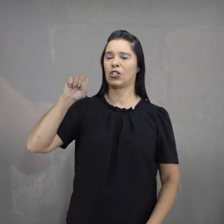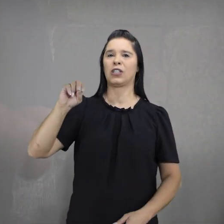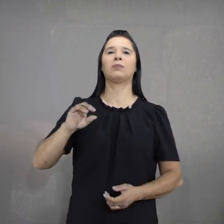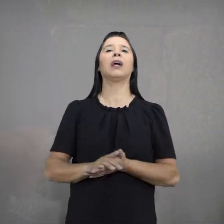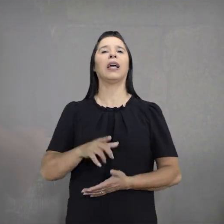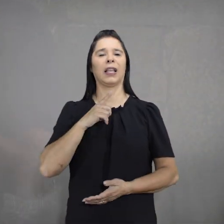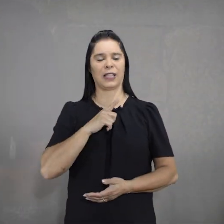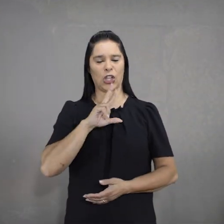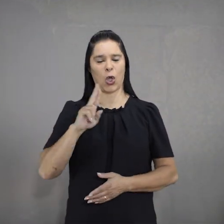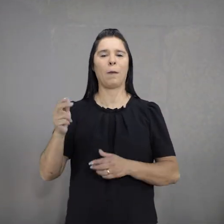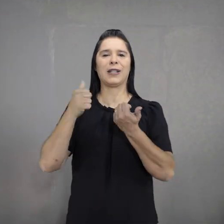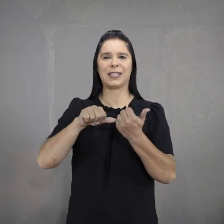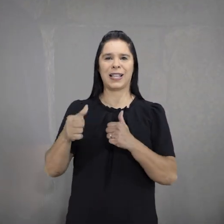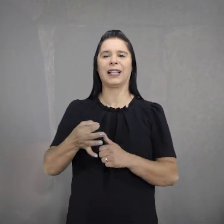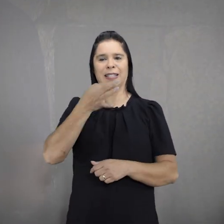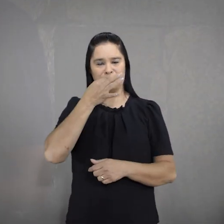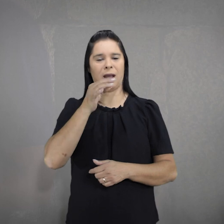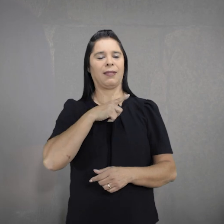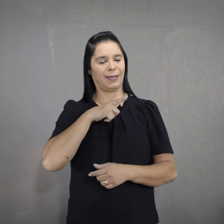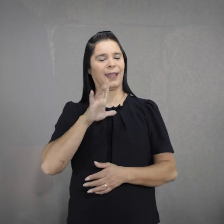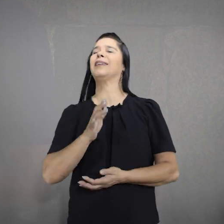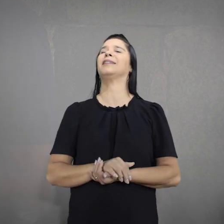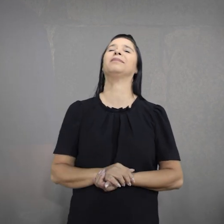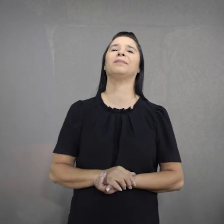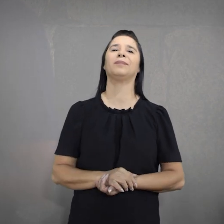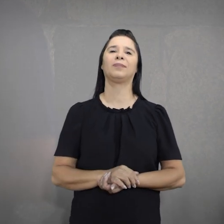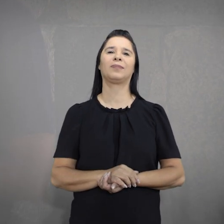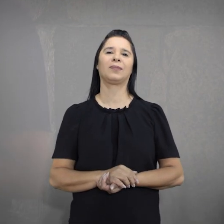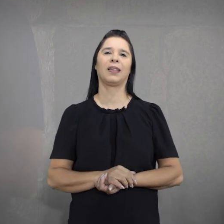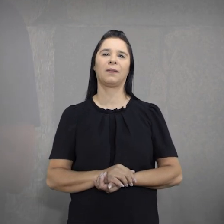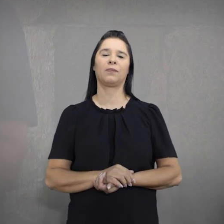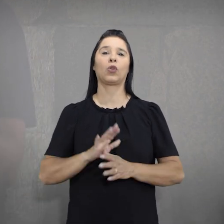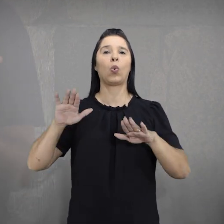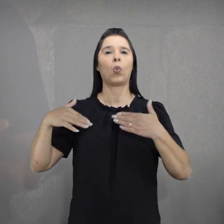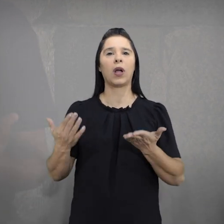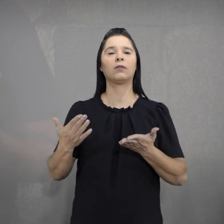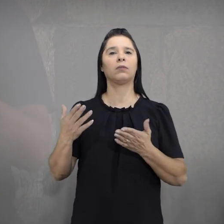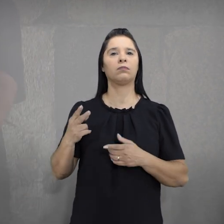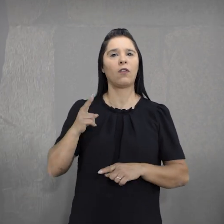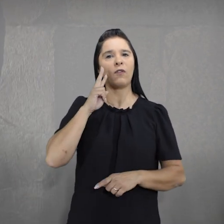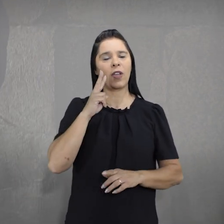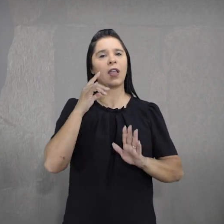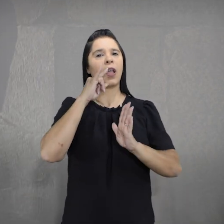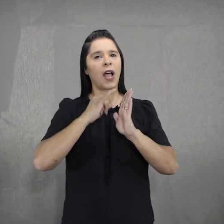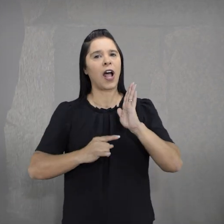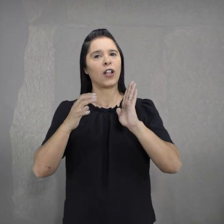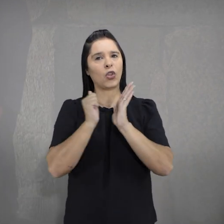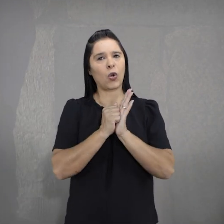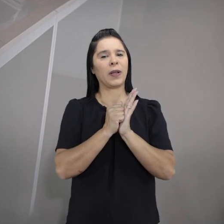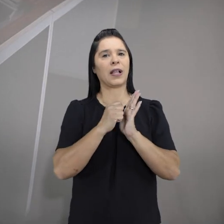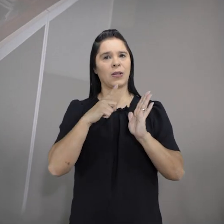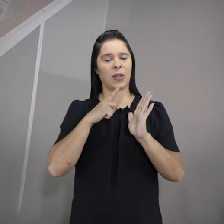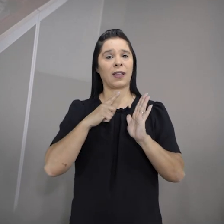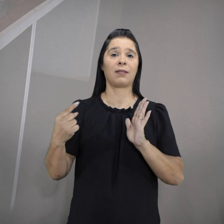tem nome e tudo mais. Então ele, quando foram buscar a documentação do sino que estava aqui,